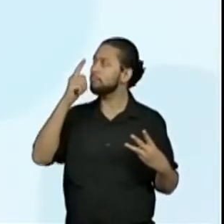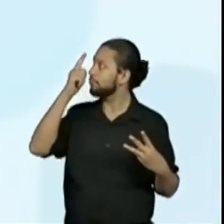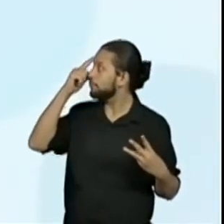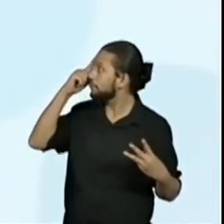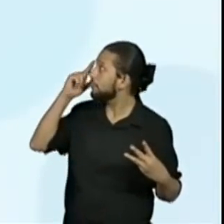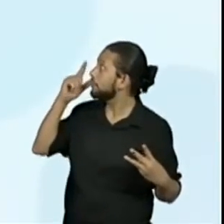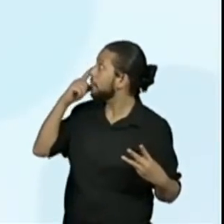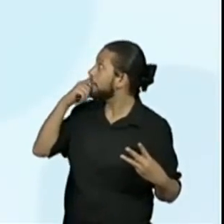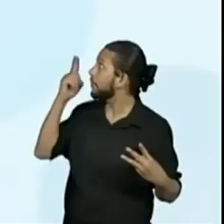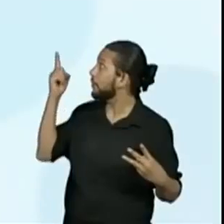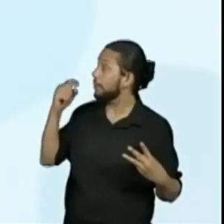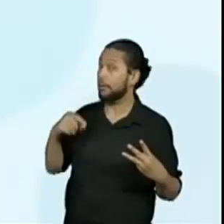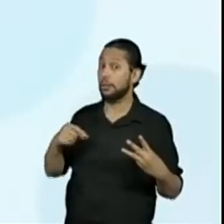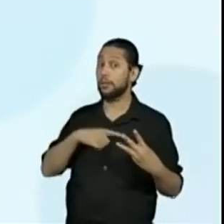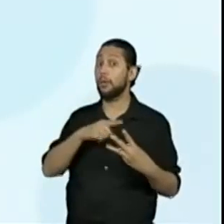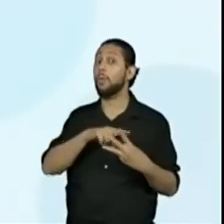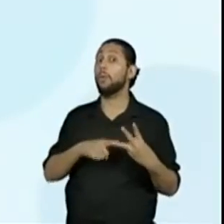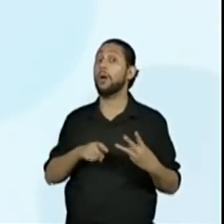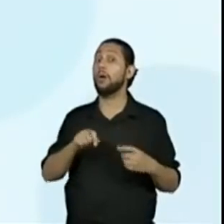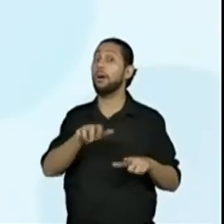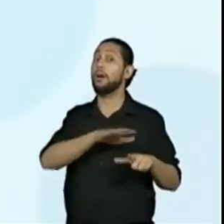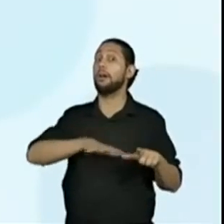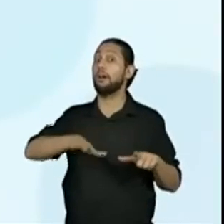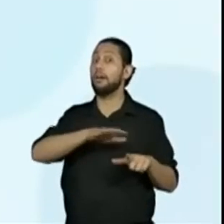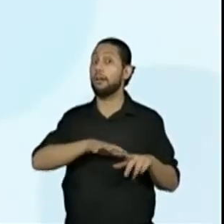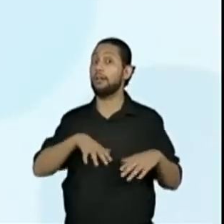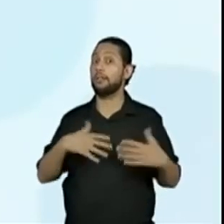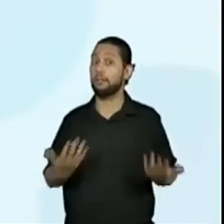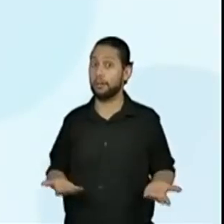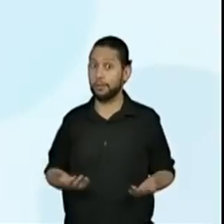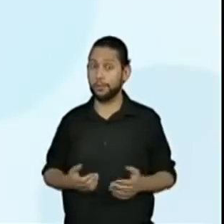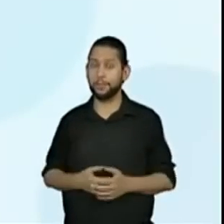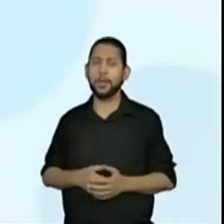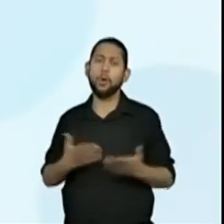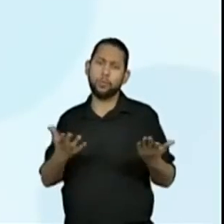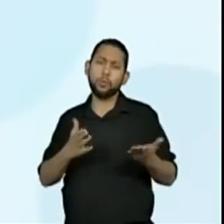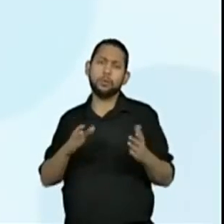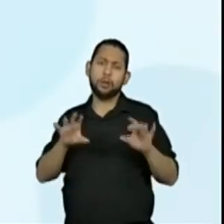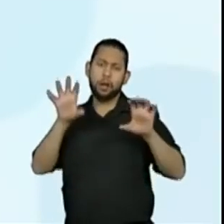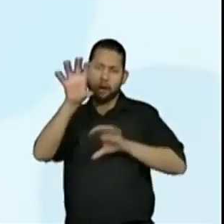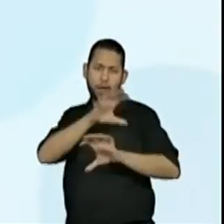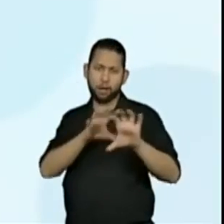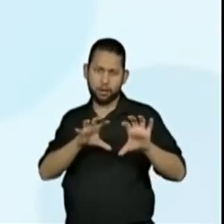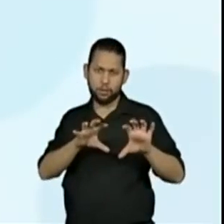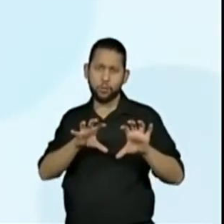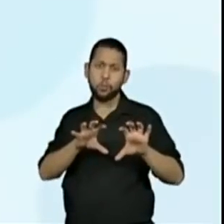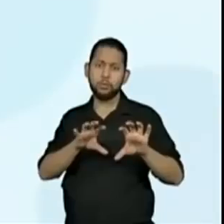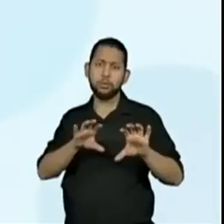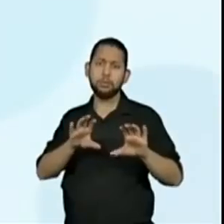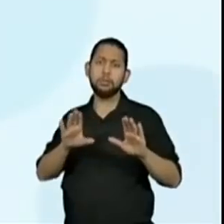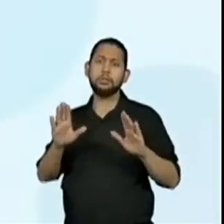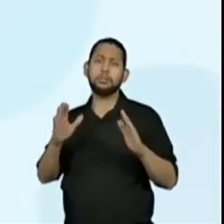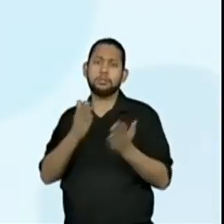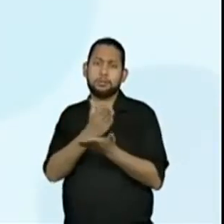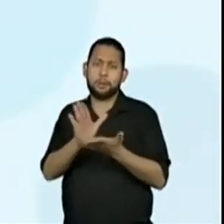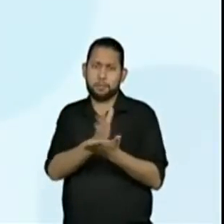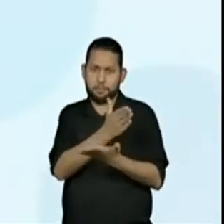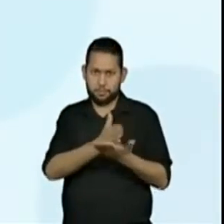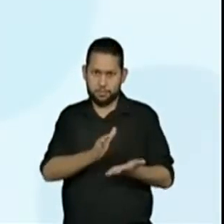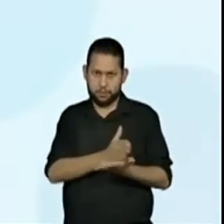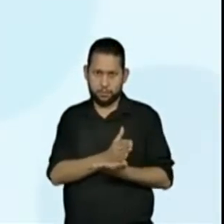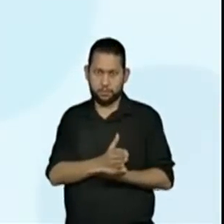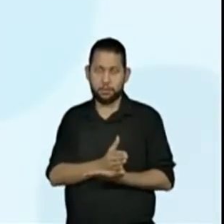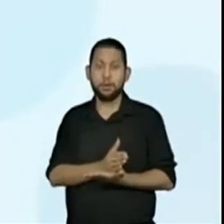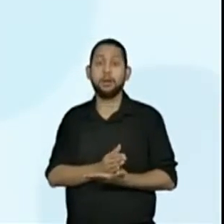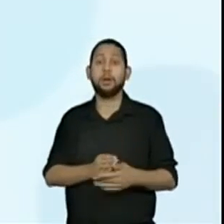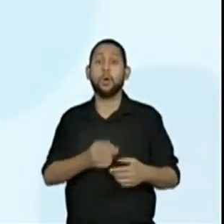observem aí a gente vai pra outra tela e cada área dessas vai aparecer isolada Então a gente vai calcular